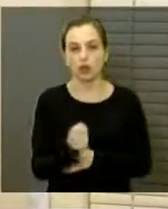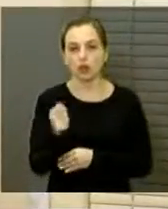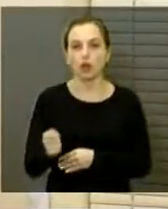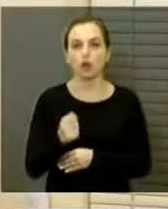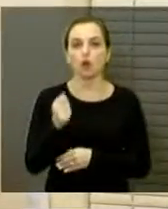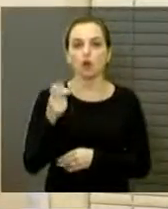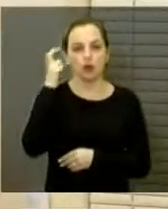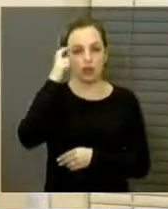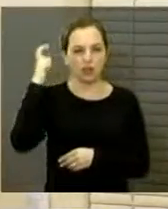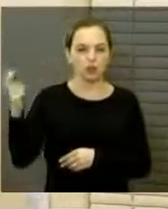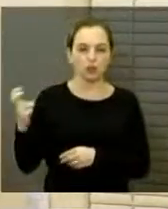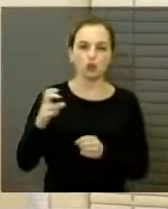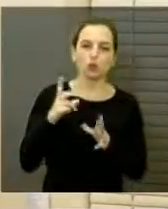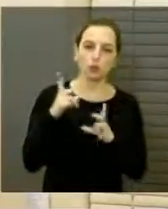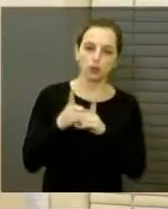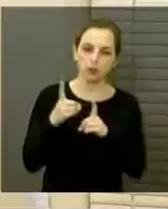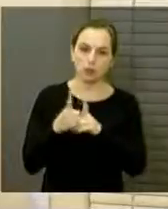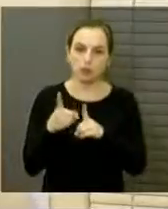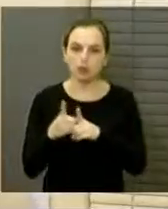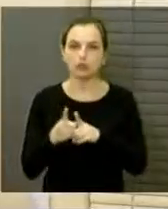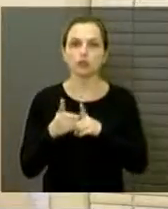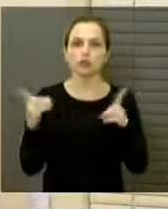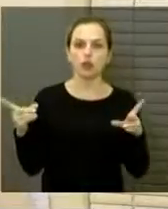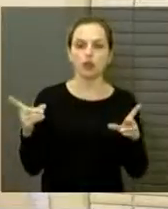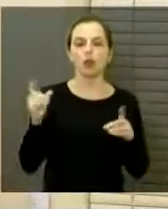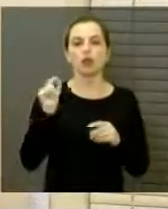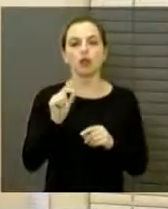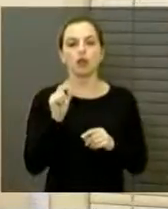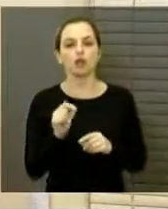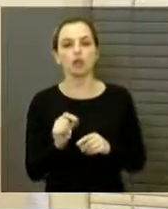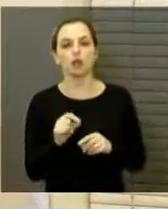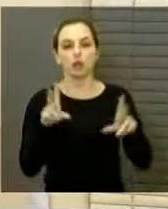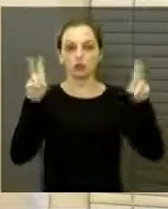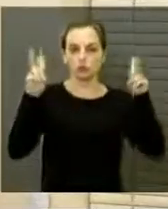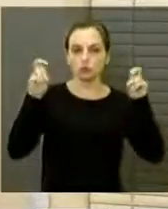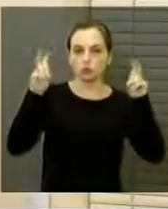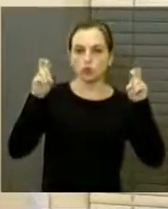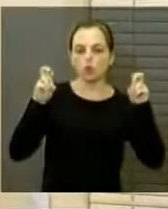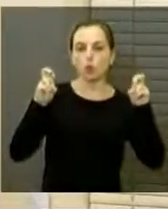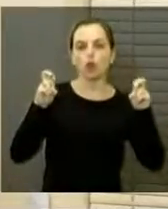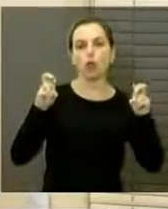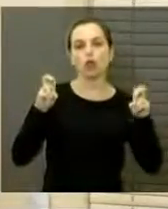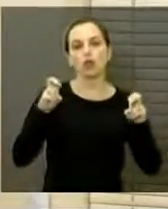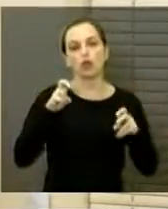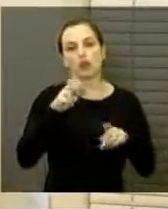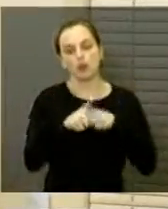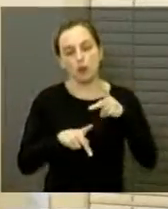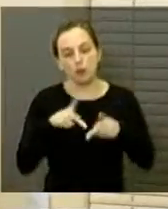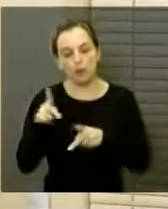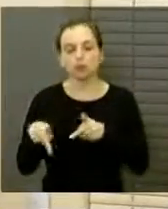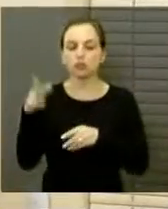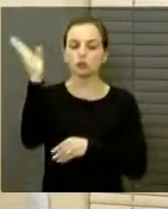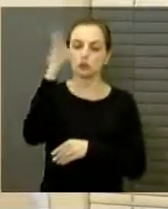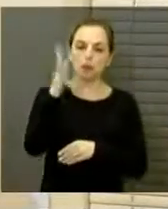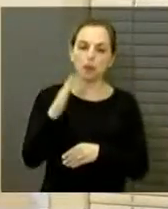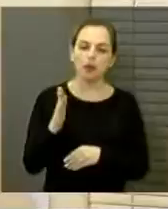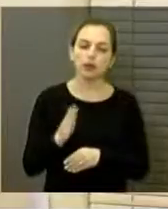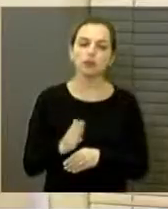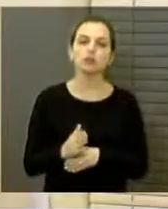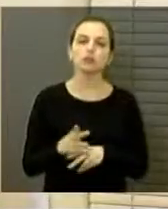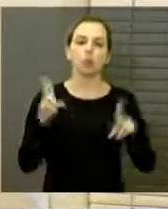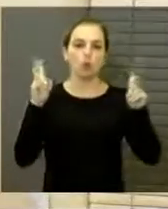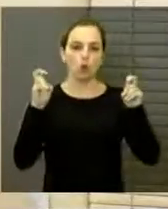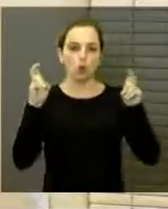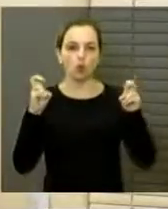que é a cultura pela democracia, que é um tema que todas as ocupações Brasil afora estão levando esse